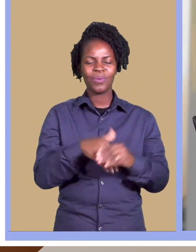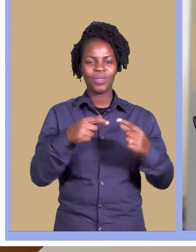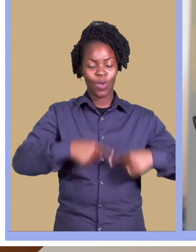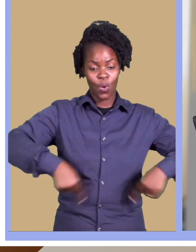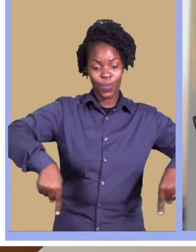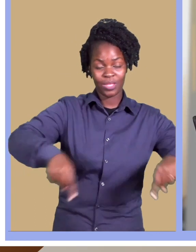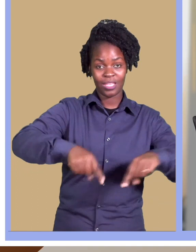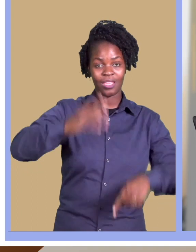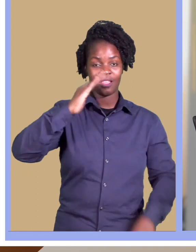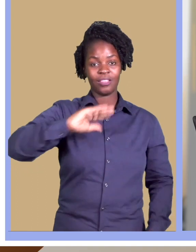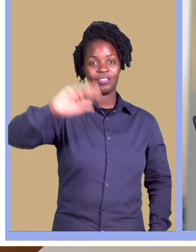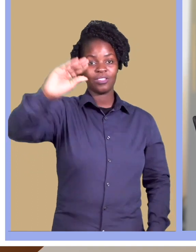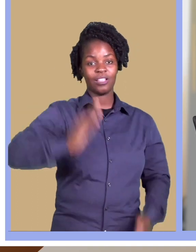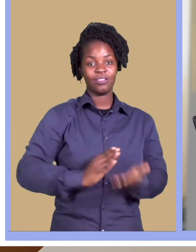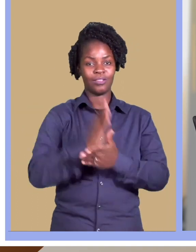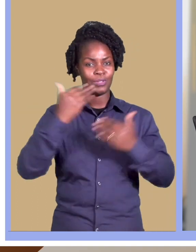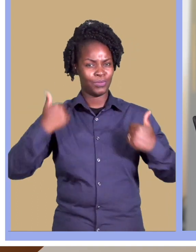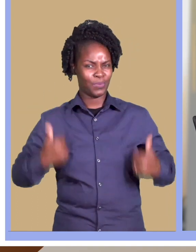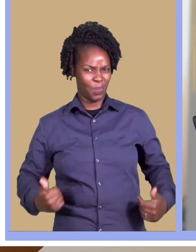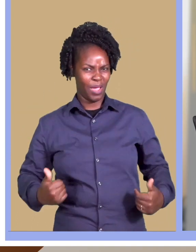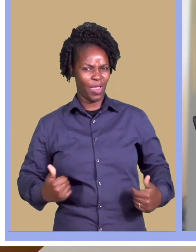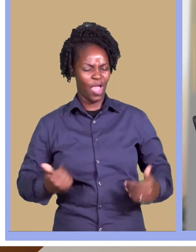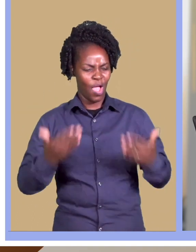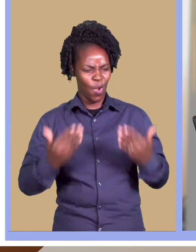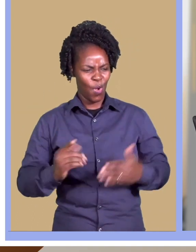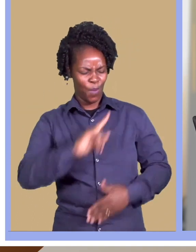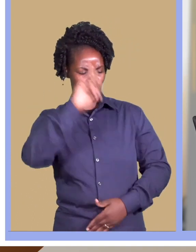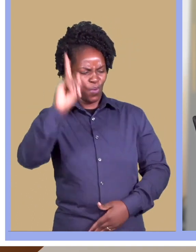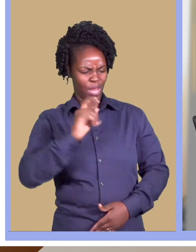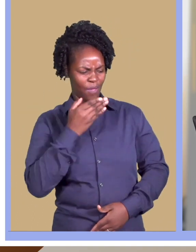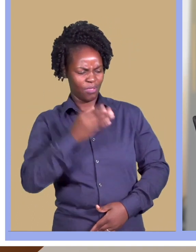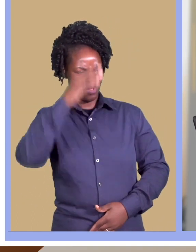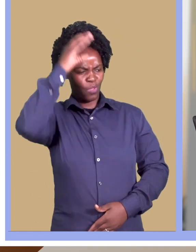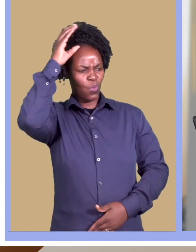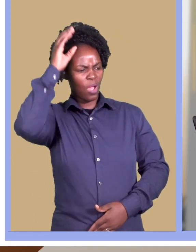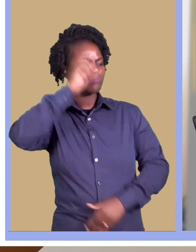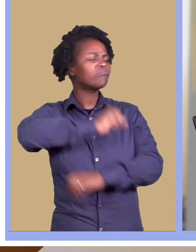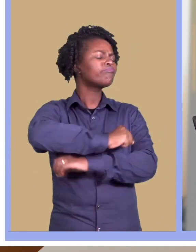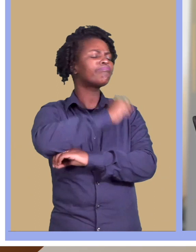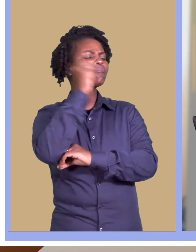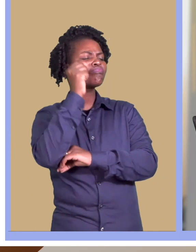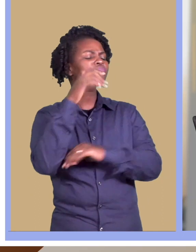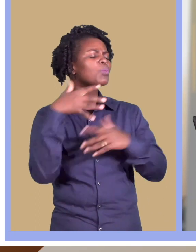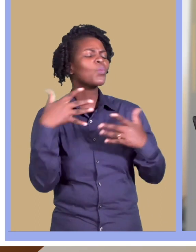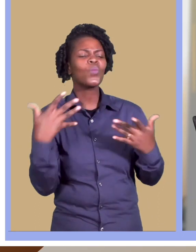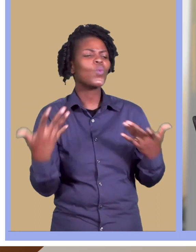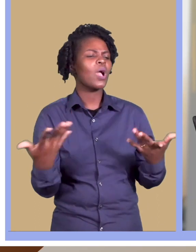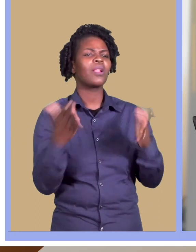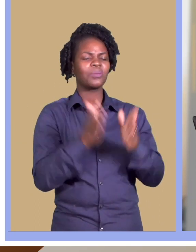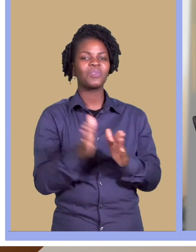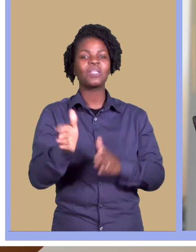Humanos. Qual o ganho que as pessoas com deficiência podem ter na presença